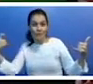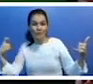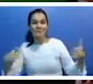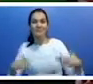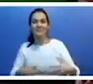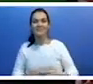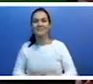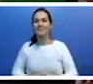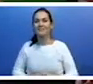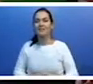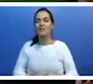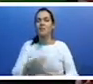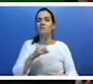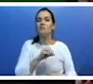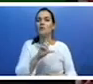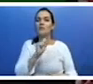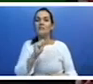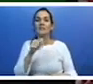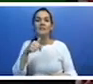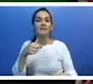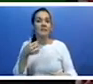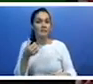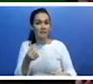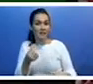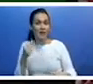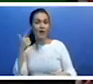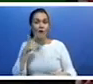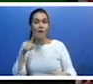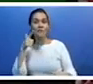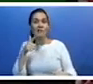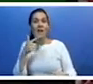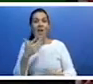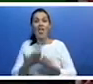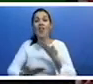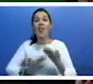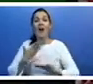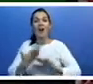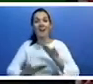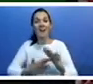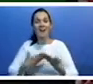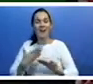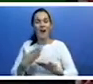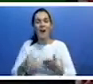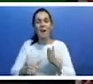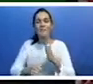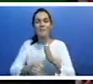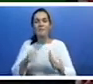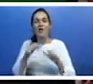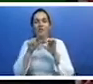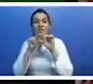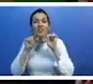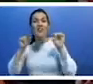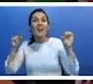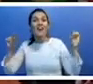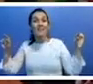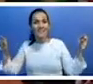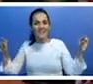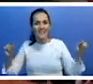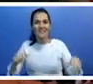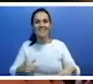em 1876, consegue a transmissão da primeira frase completa por